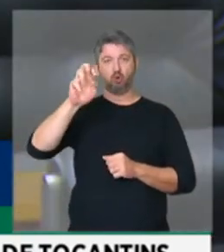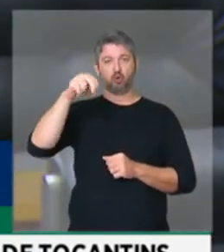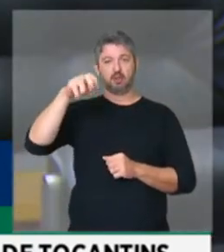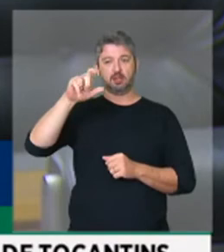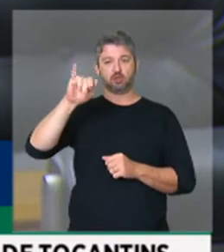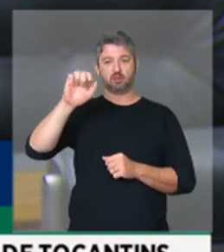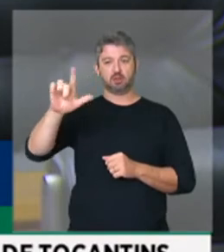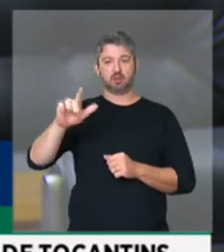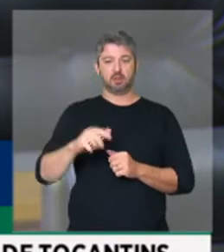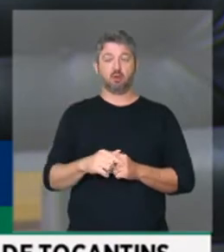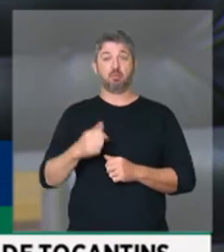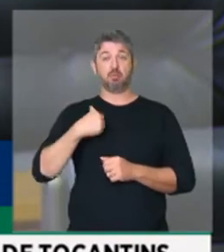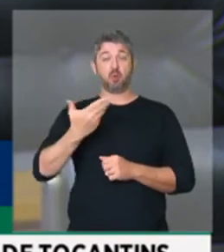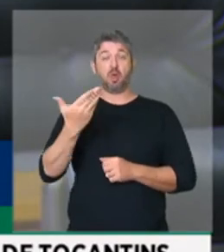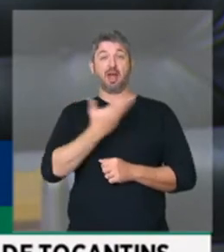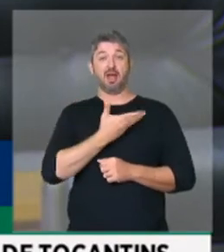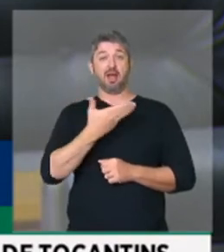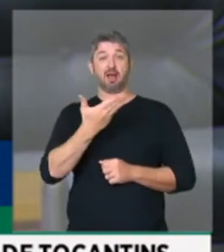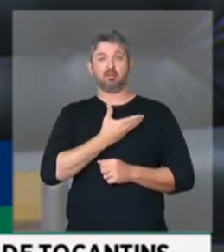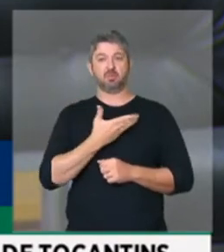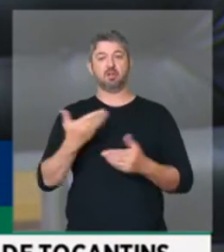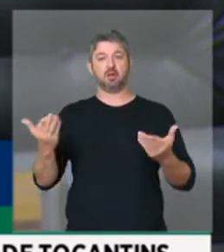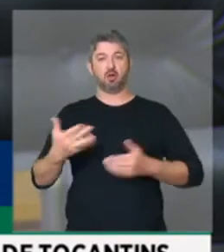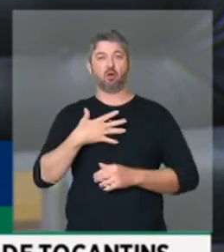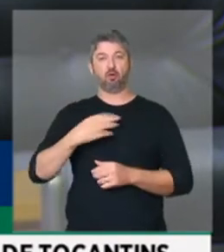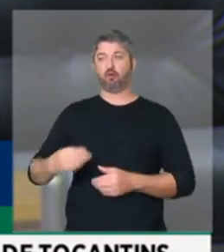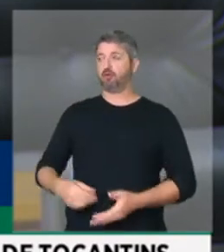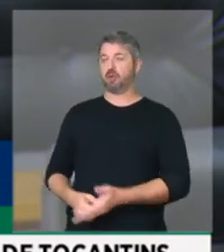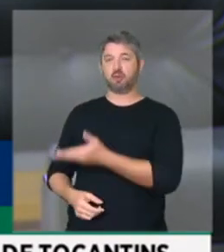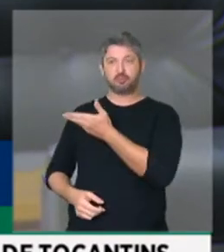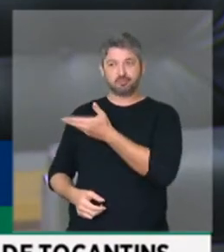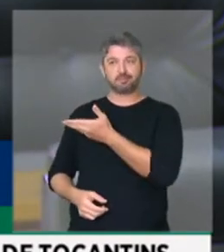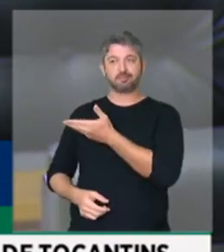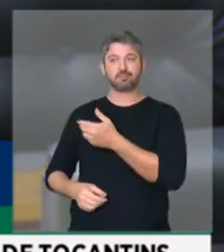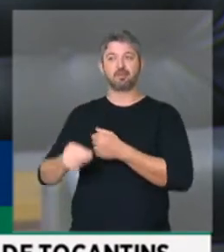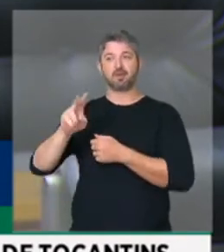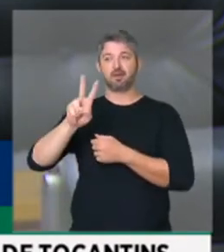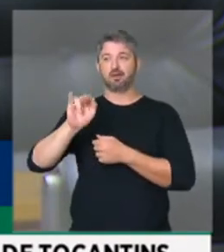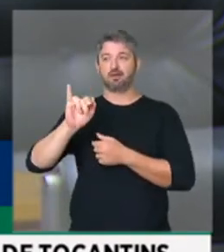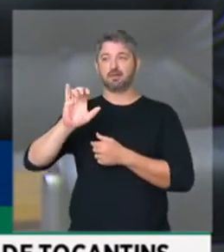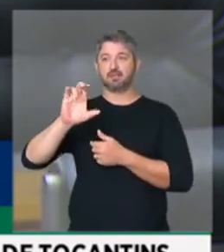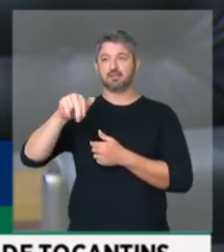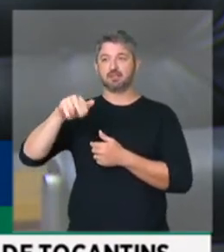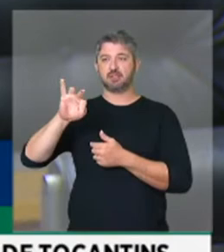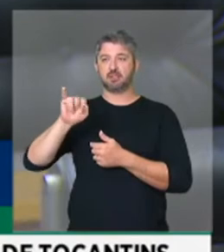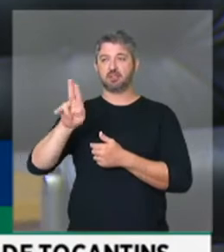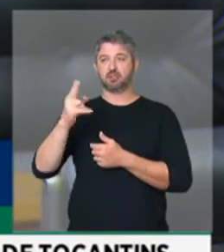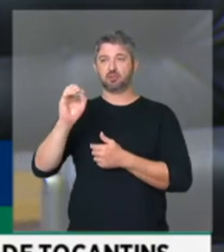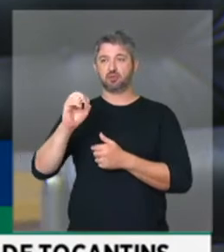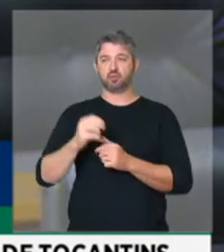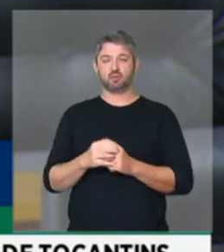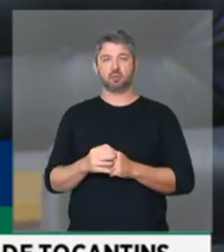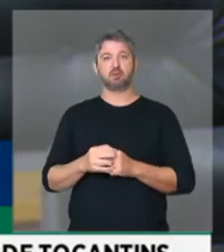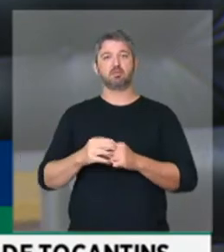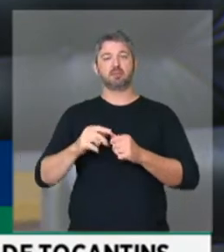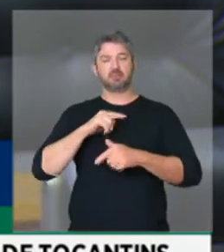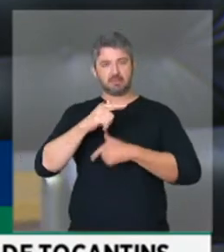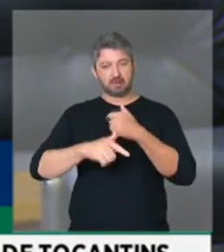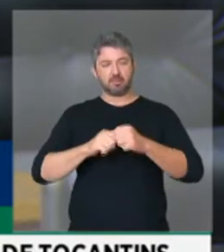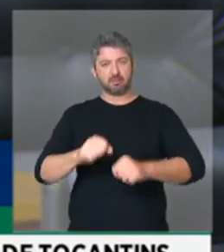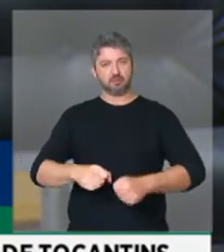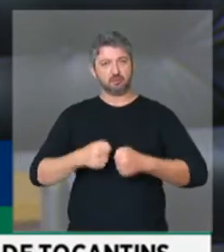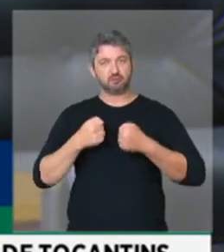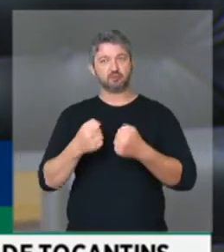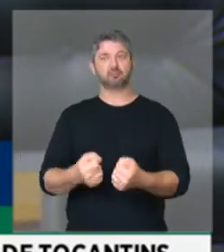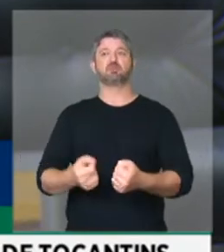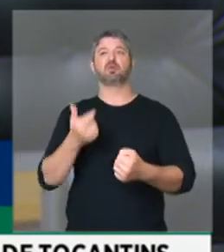Vicentim, meu amigo particular, e agora o seu filho aqui, deputado Vicentim, trabalhando para prestigiar e